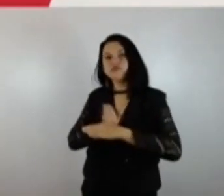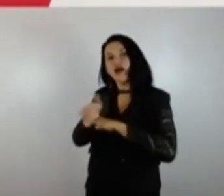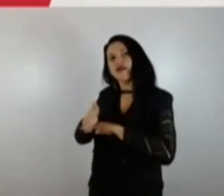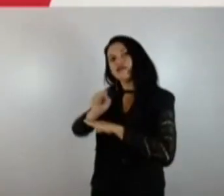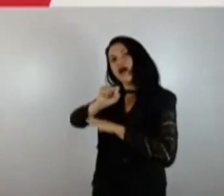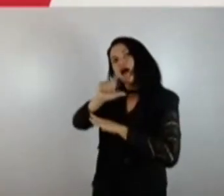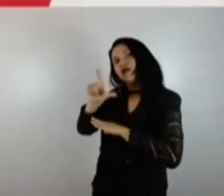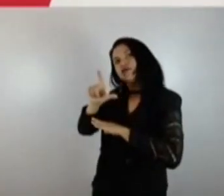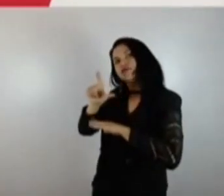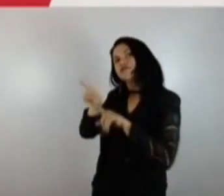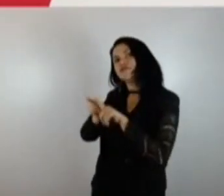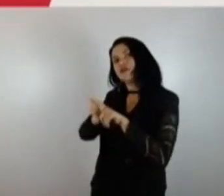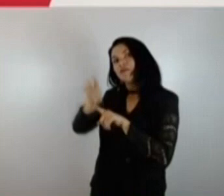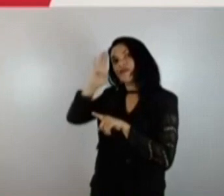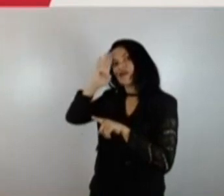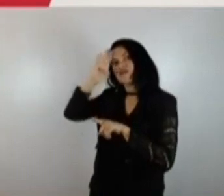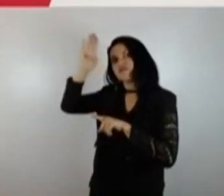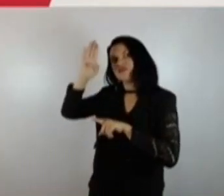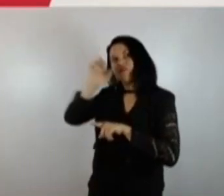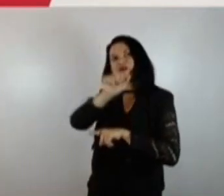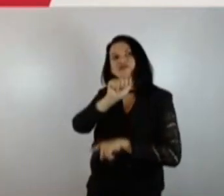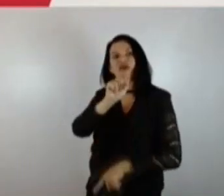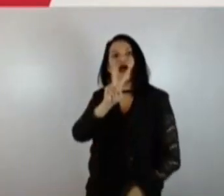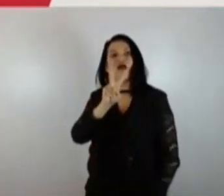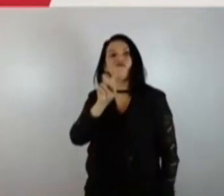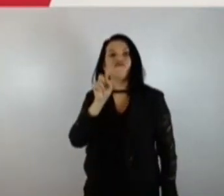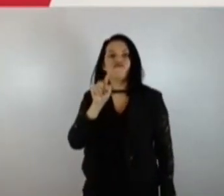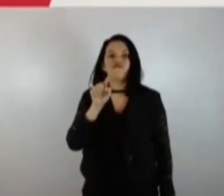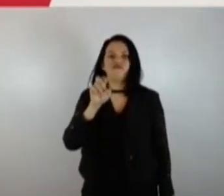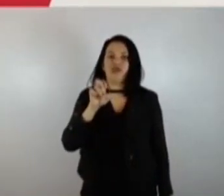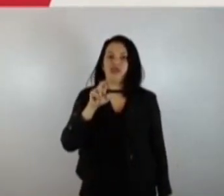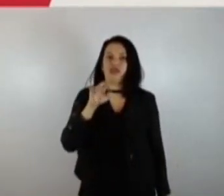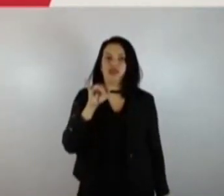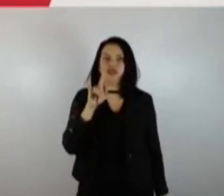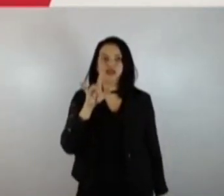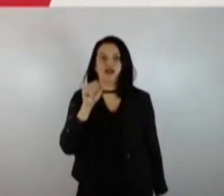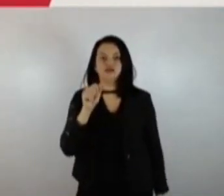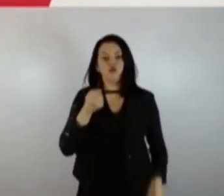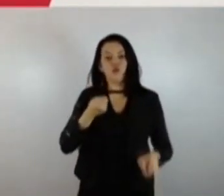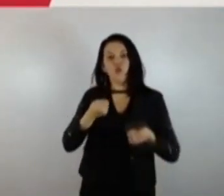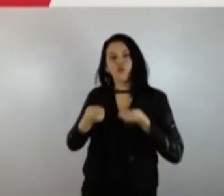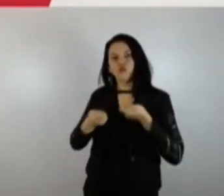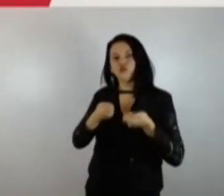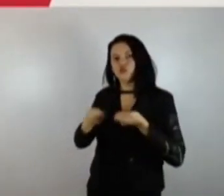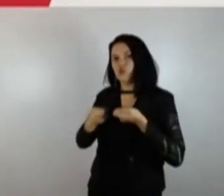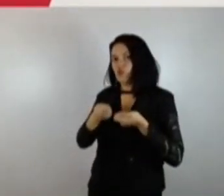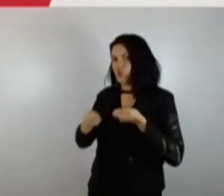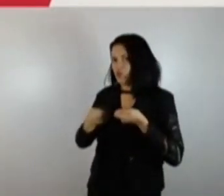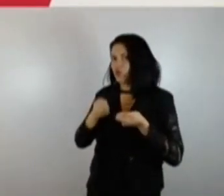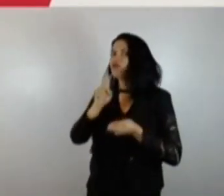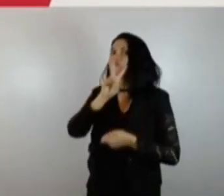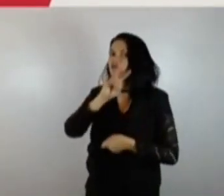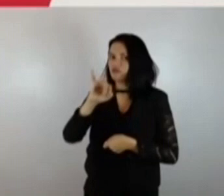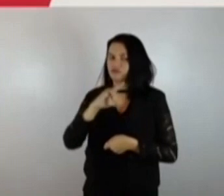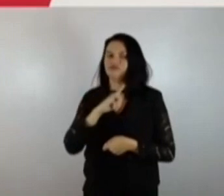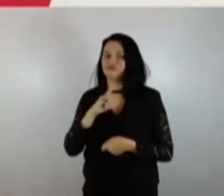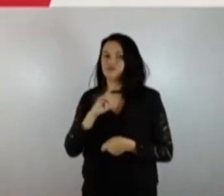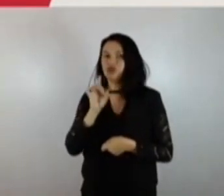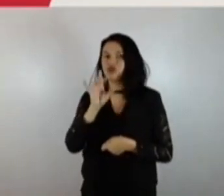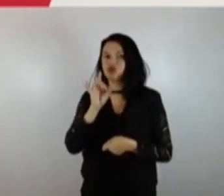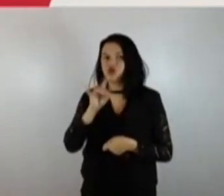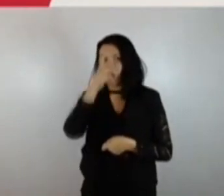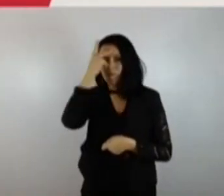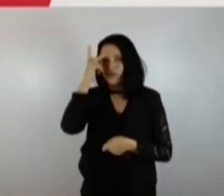ilha de São Luís, mas também nas principais avenidas, com pontos de controle, para que só